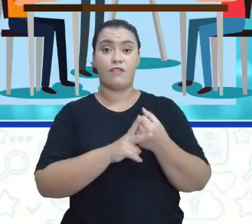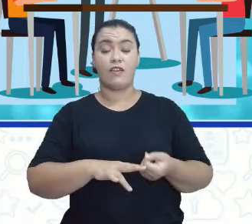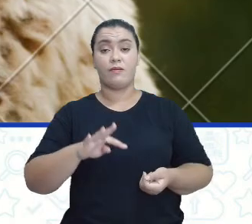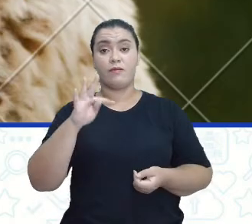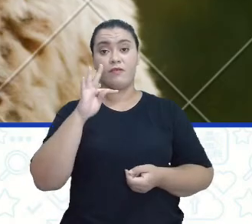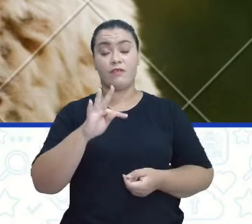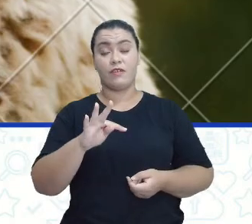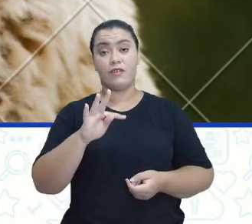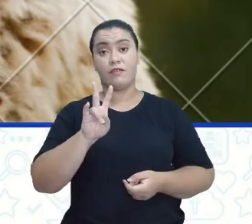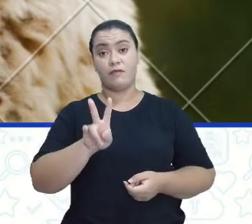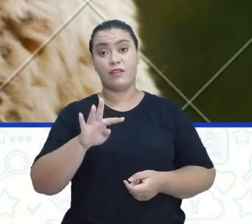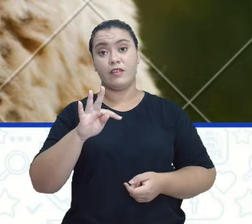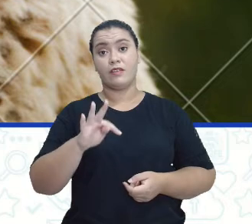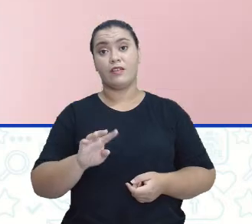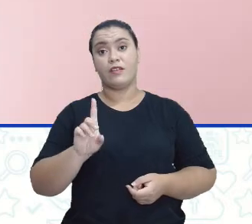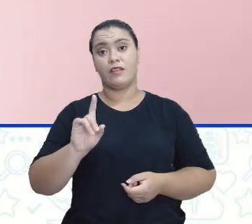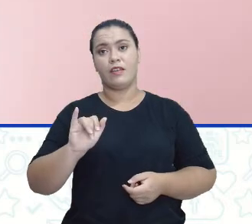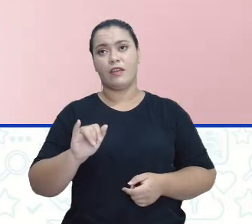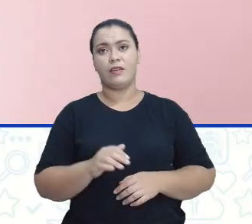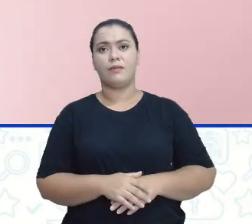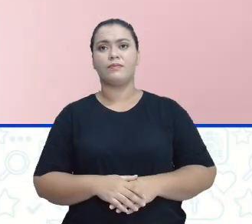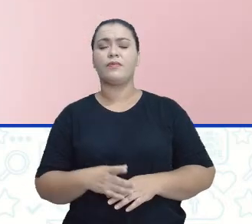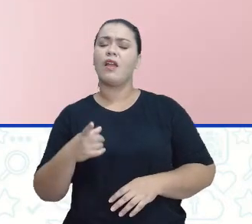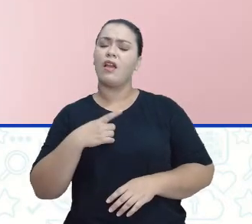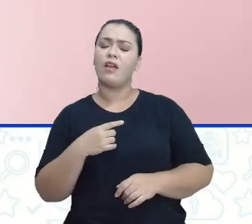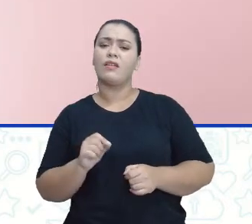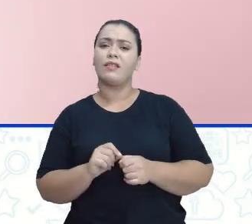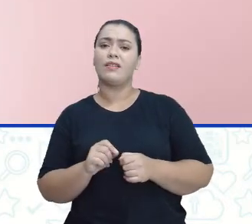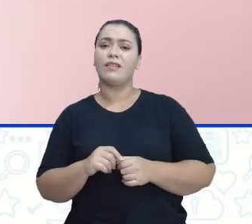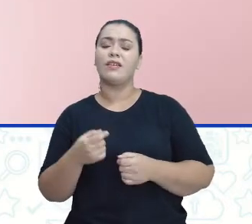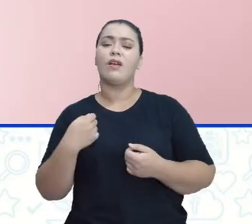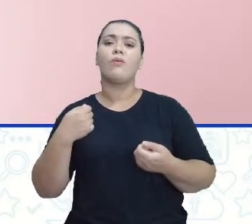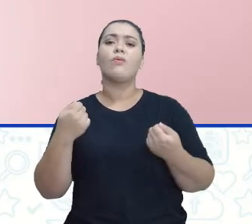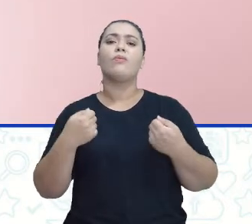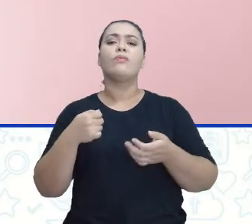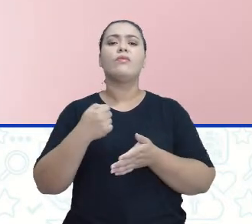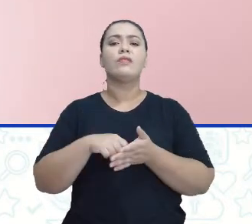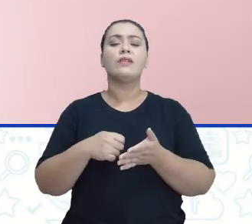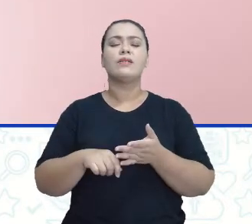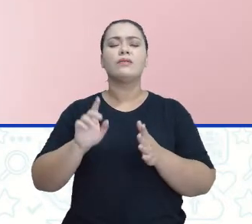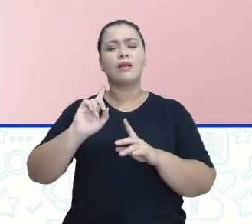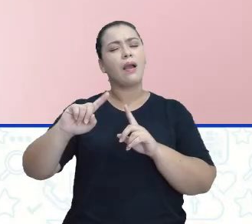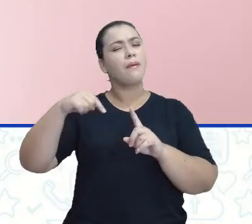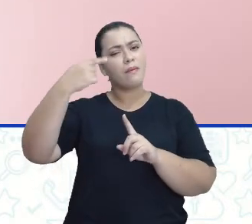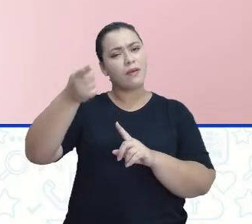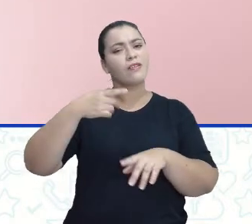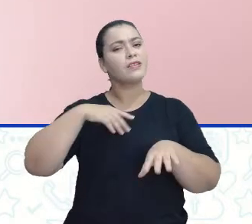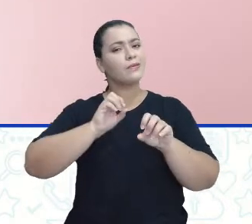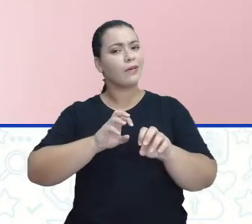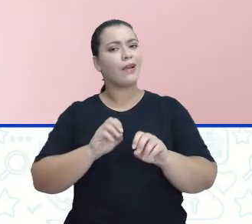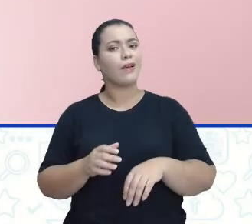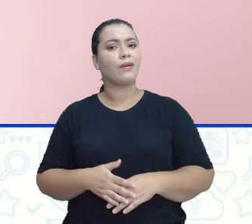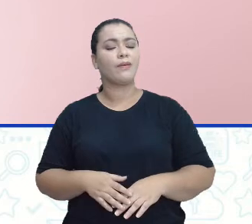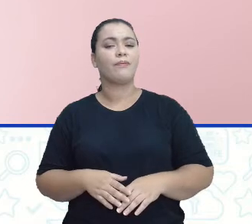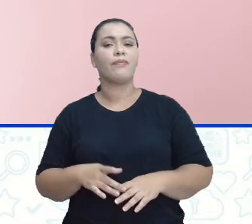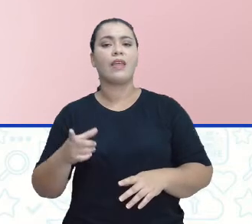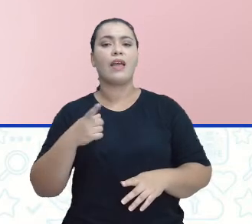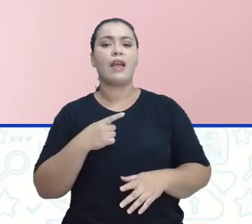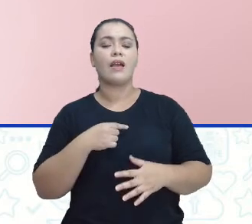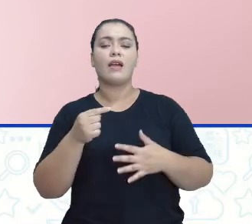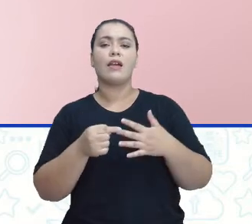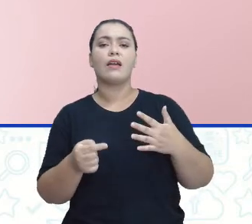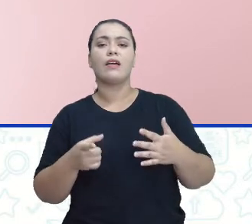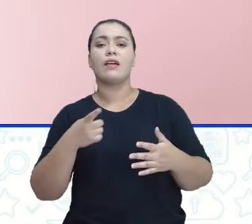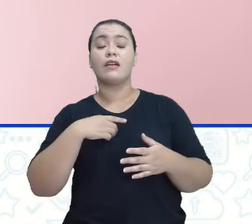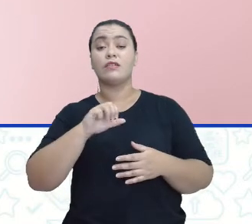e indireto. Tá? Eu tinha um exercíciozinho aqui pra gente fazer, que eu vou deixar para a próxima aula, certo? Que é uma classificação de